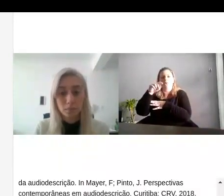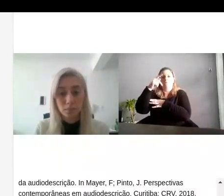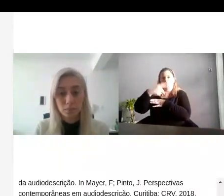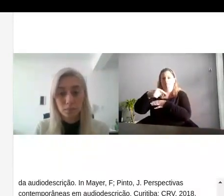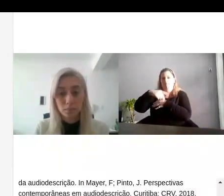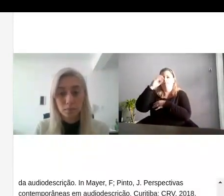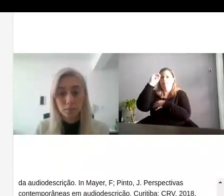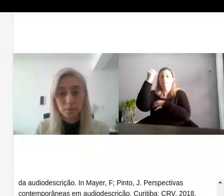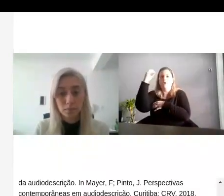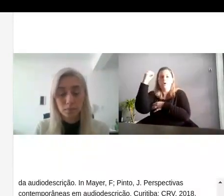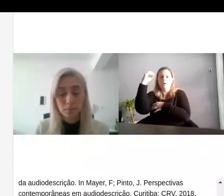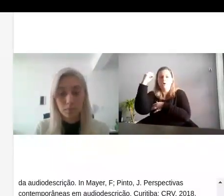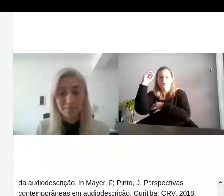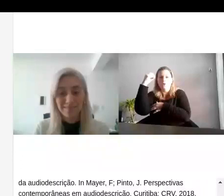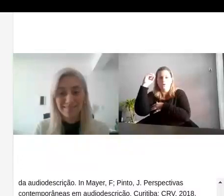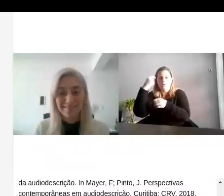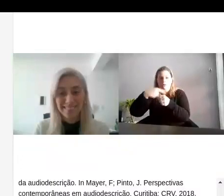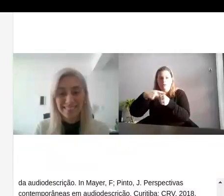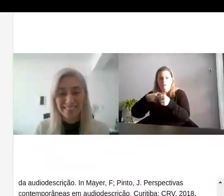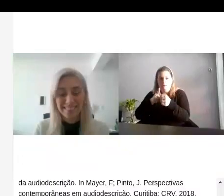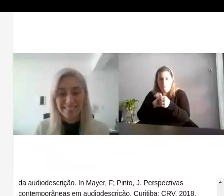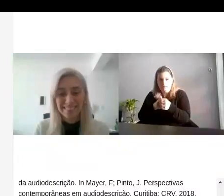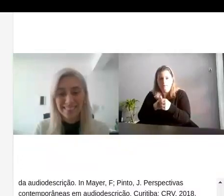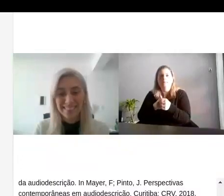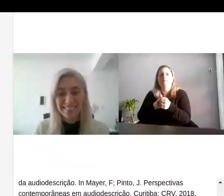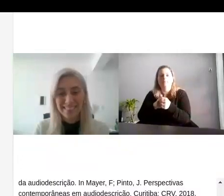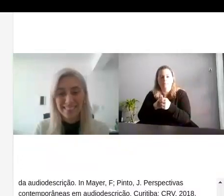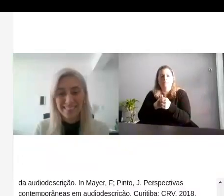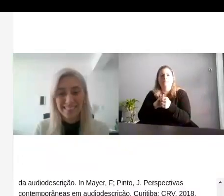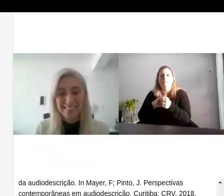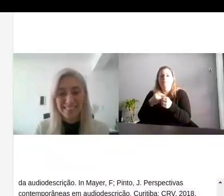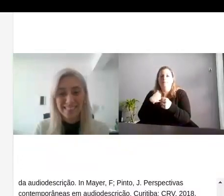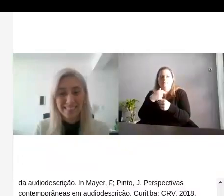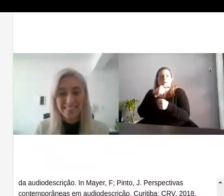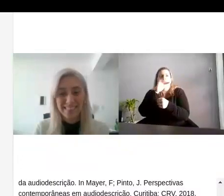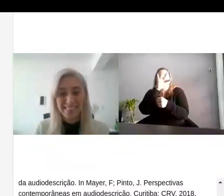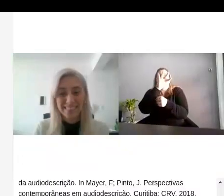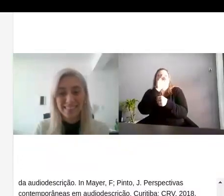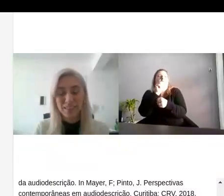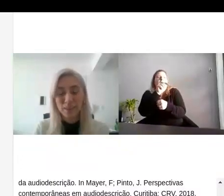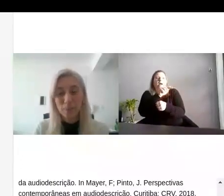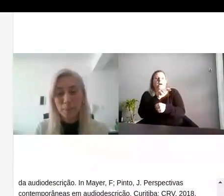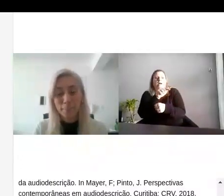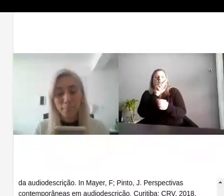da Clarice, e aí eu fiquei muito feliz de ter feito. E isso